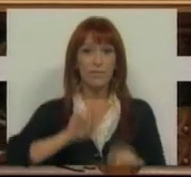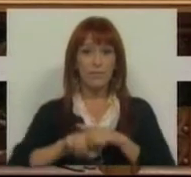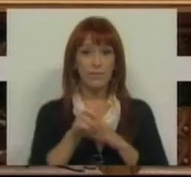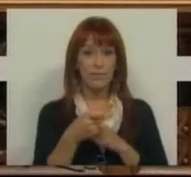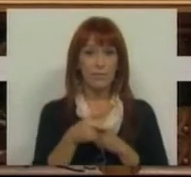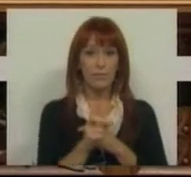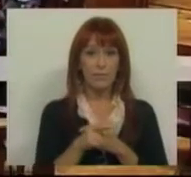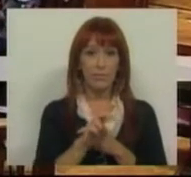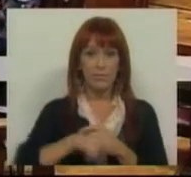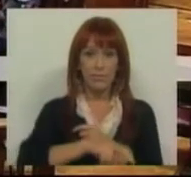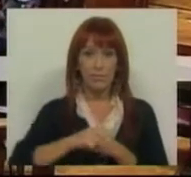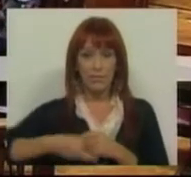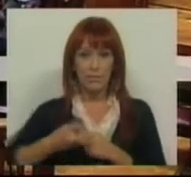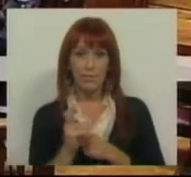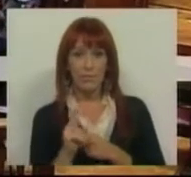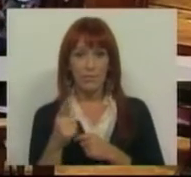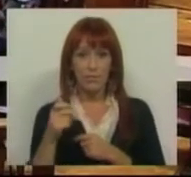Deputada Catarina Martins.